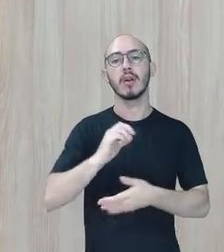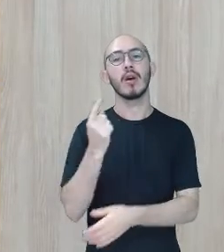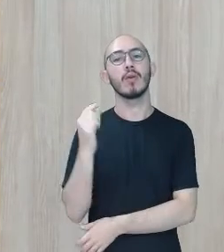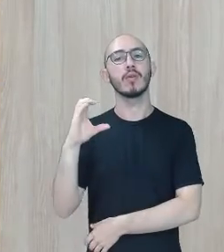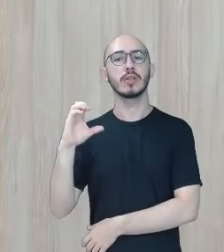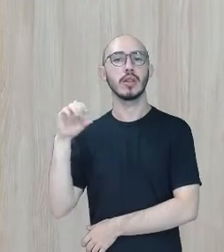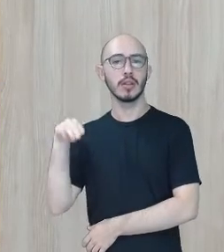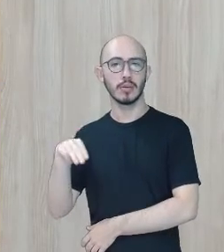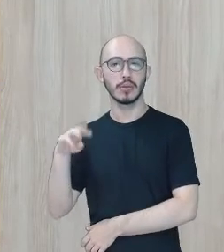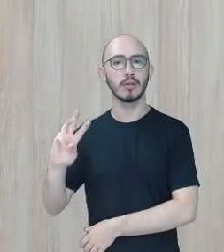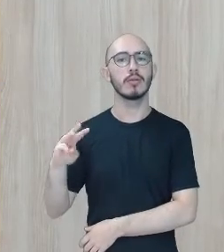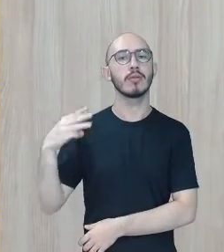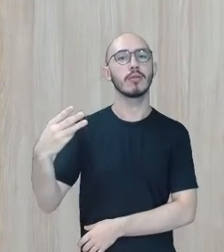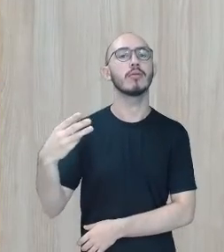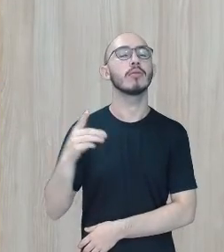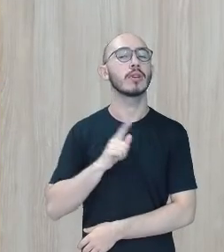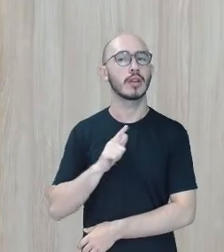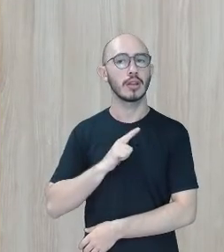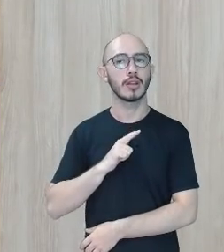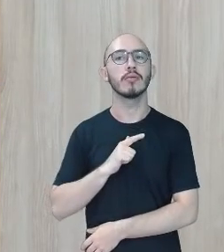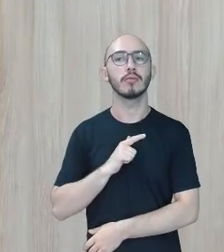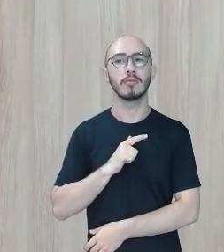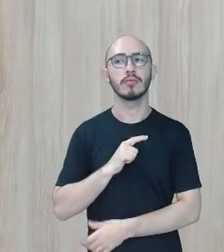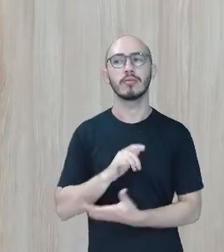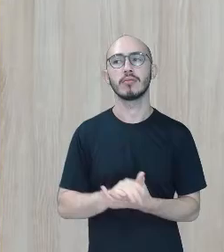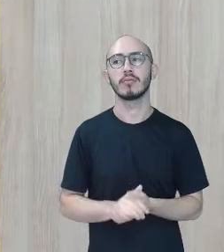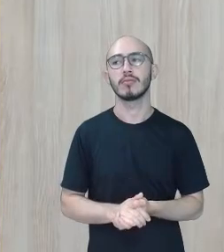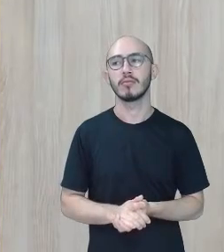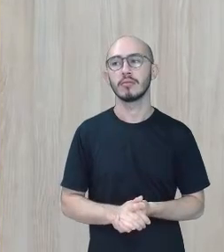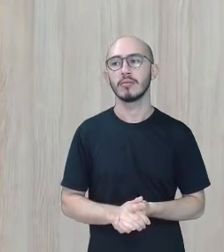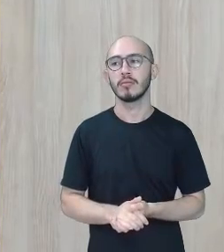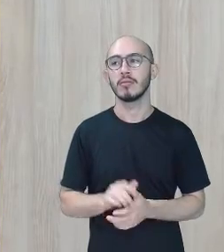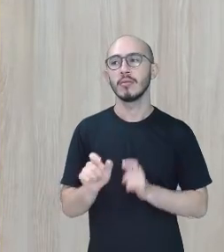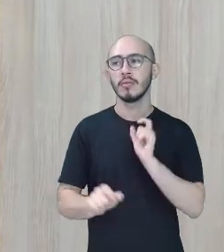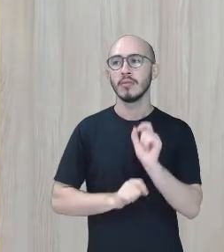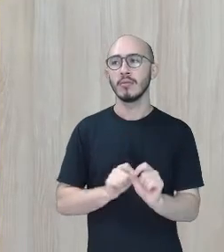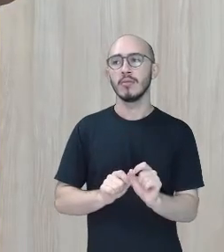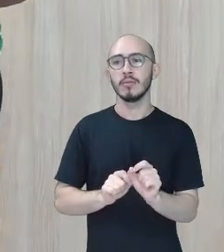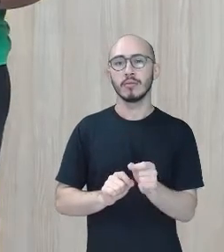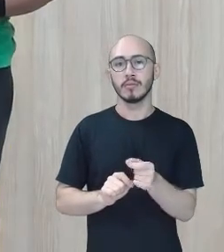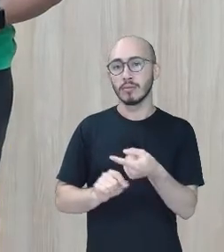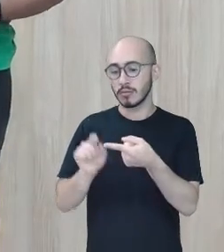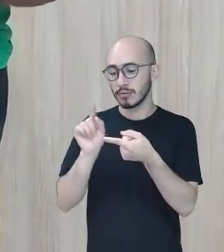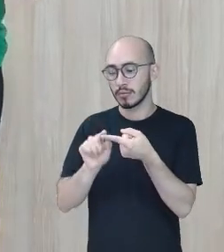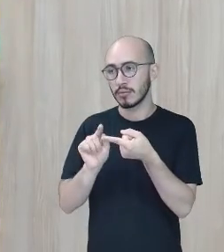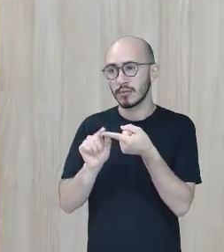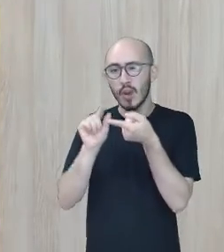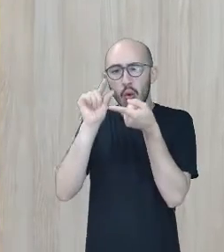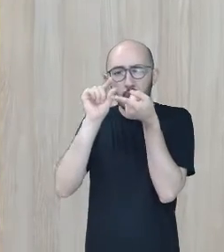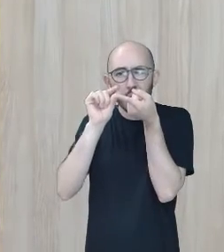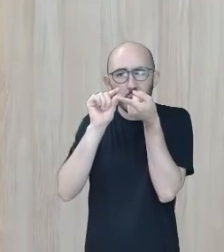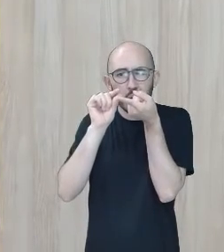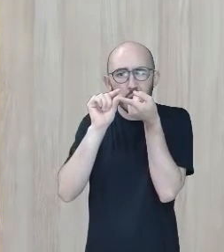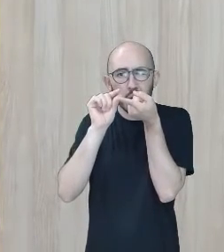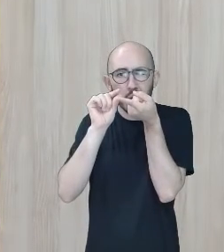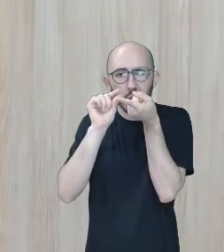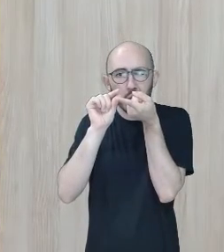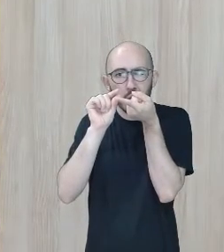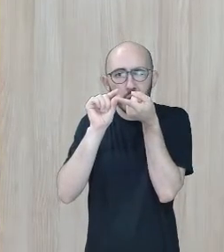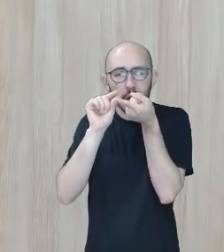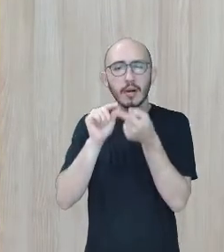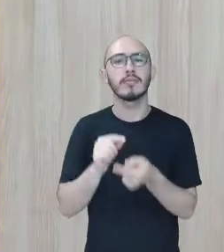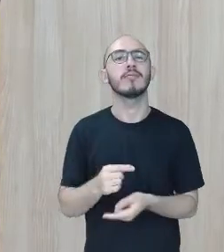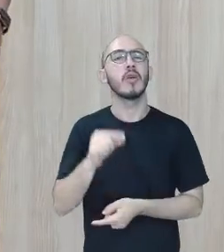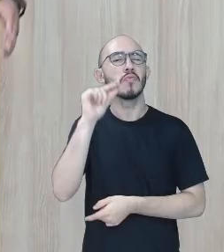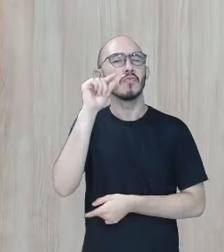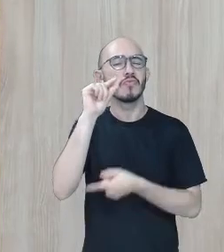centímetro cúbico de volume. Então, era um cubo que era menor do que o dedo dela. Billy teve que ajeitar a câmera aqui, dar o zoom,